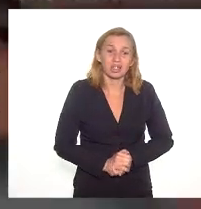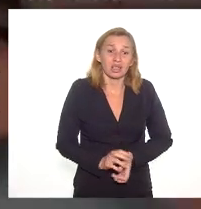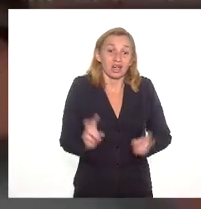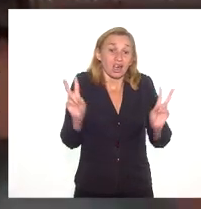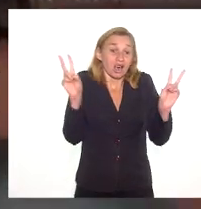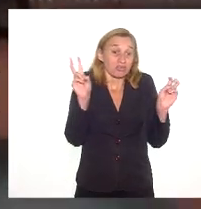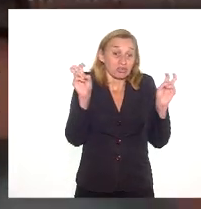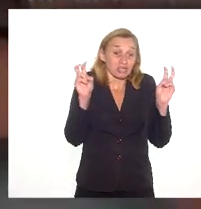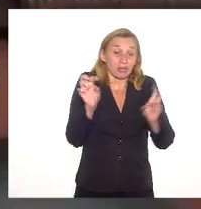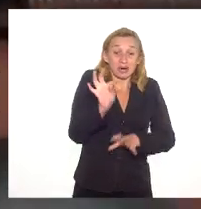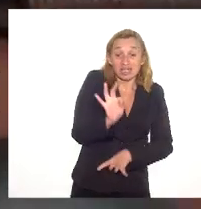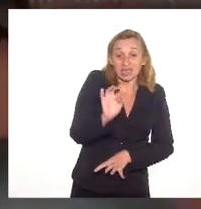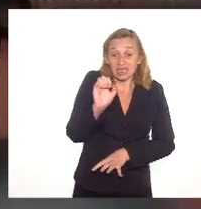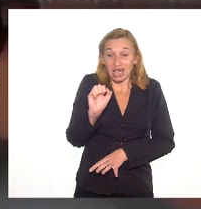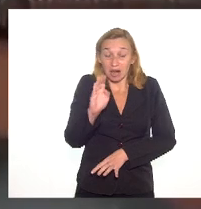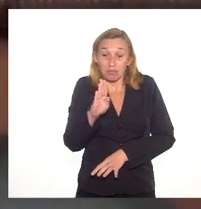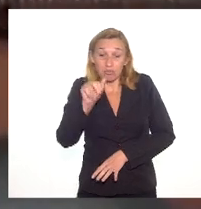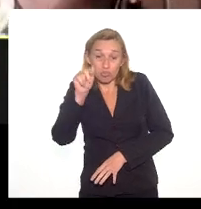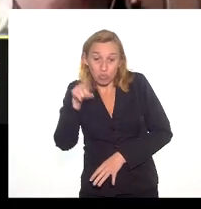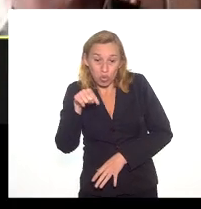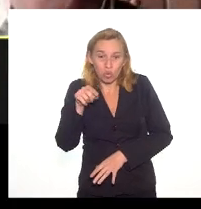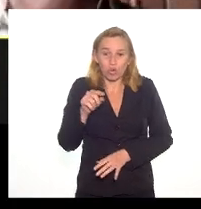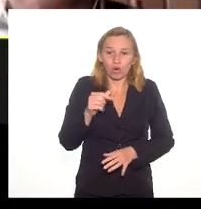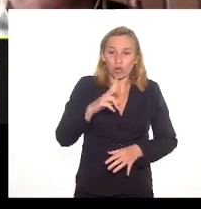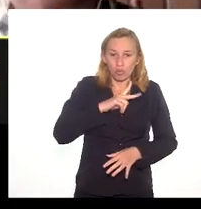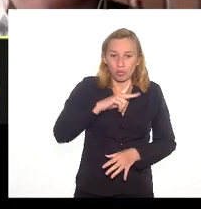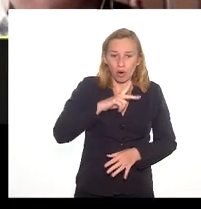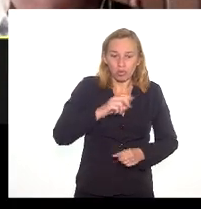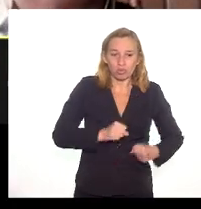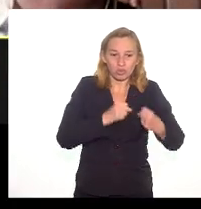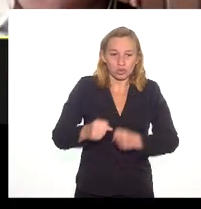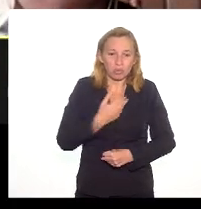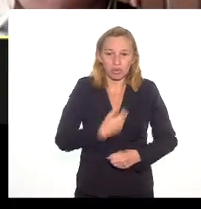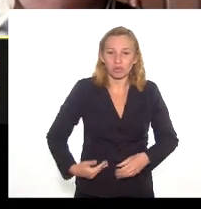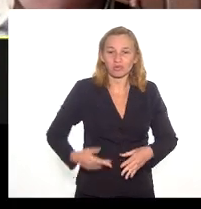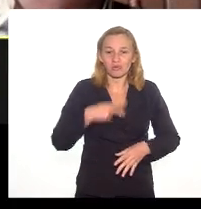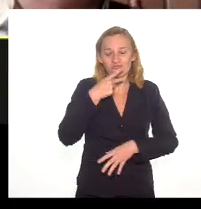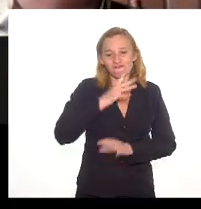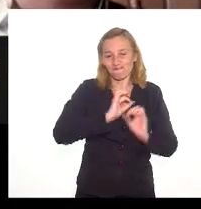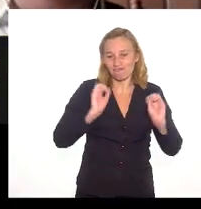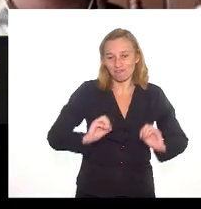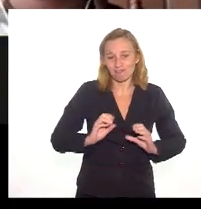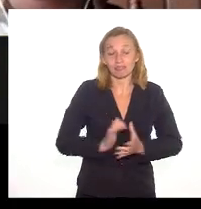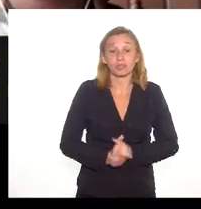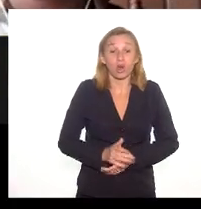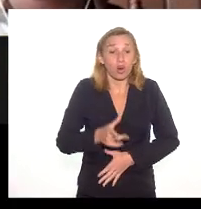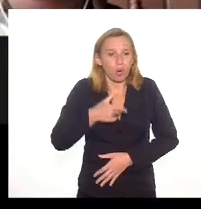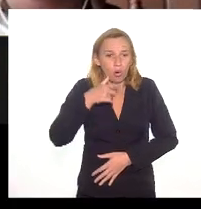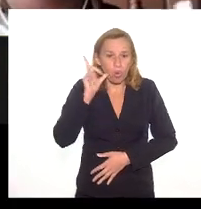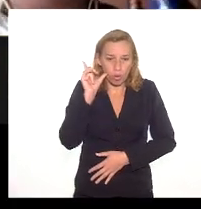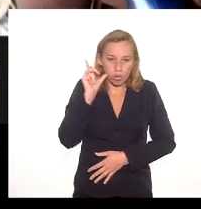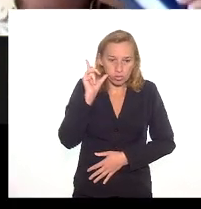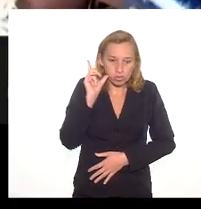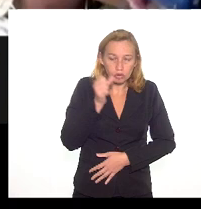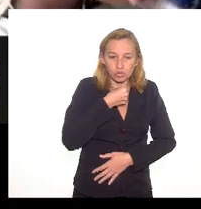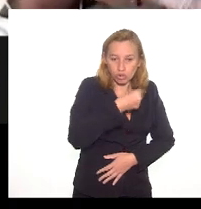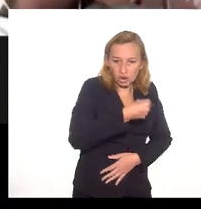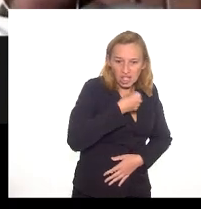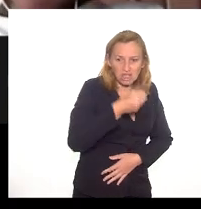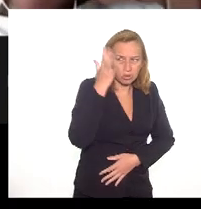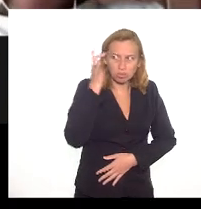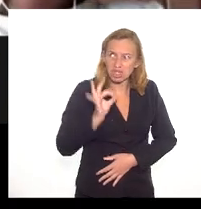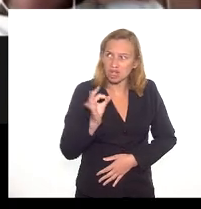tema tabu que o próprio poder público não fala. Então, e aí ontem, me perdoe, um jornalista, eu não sei